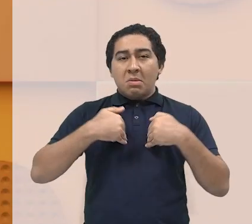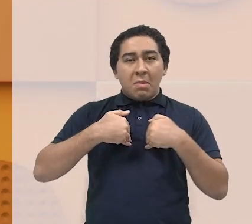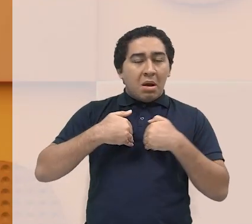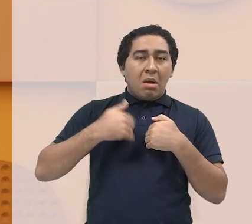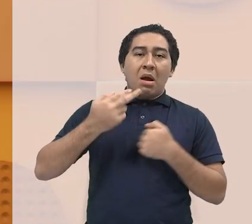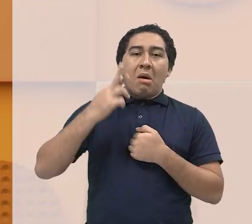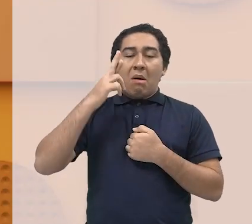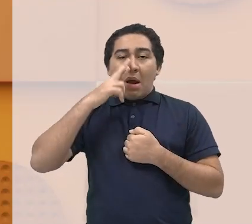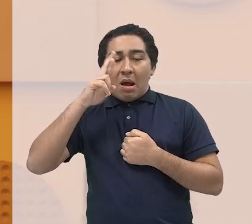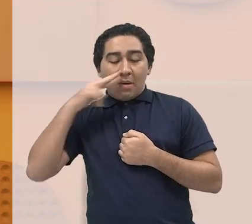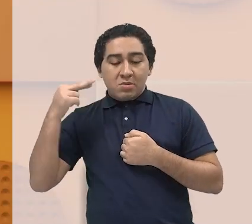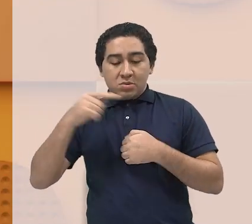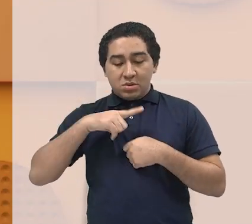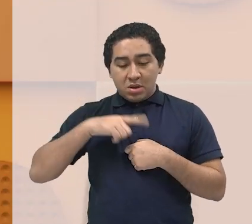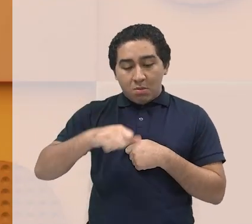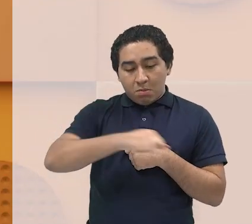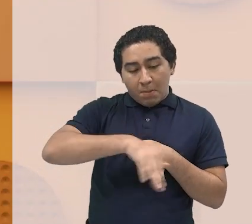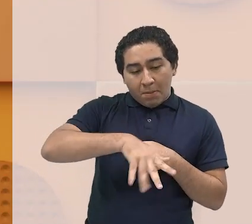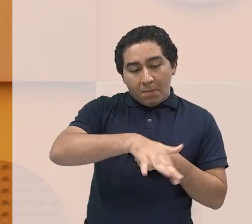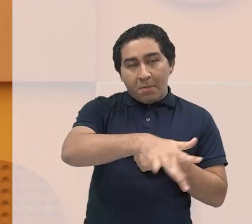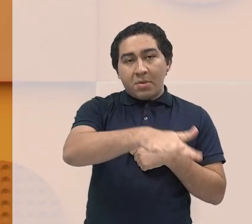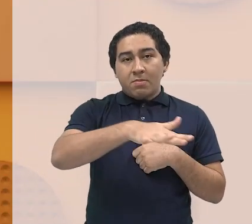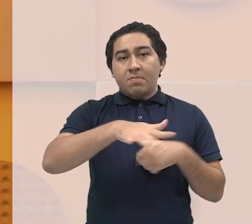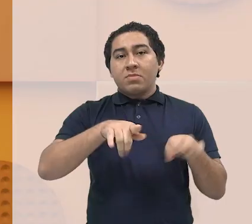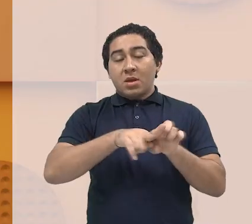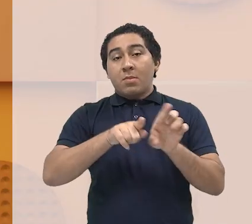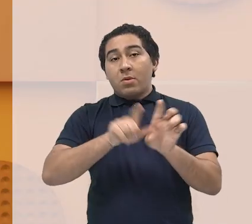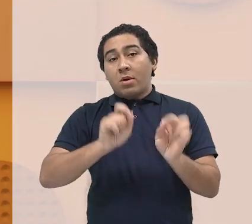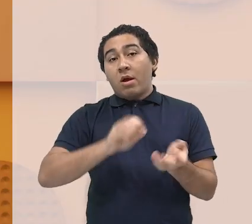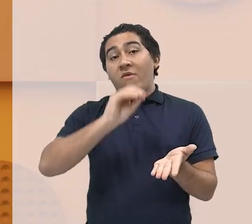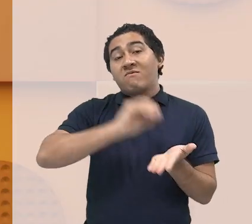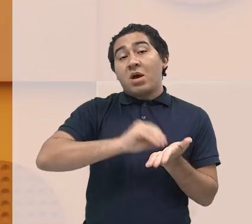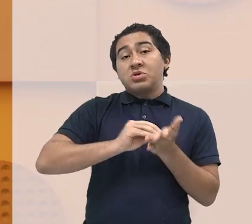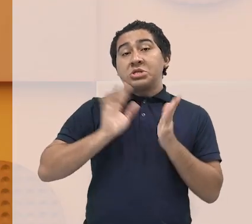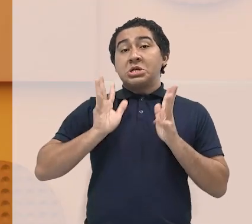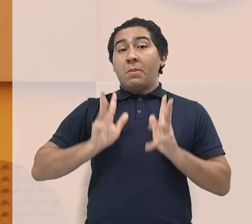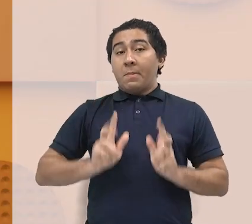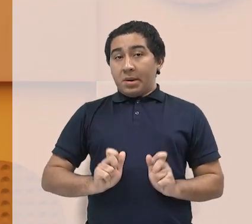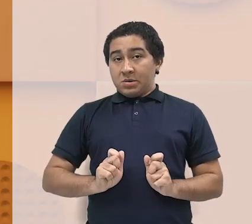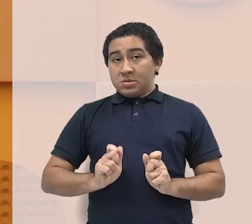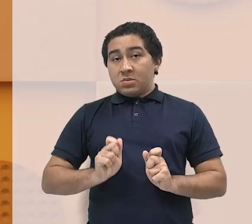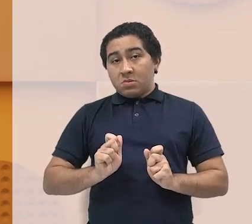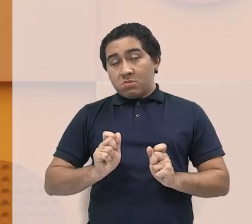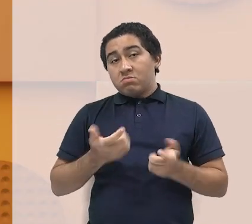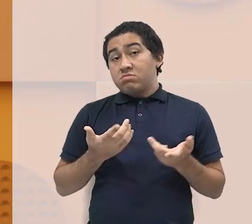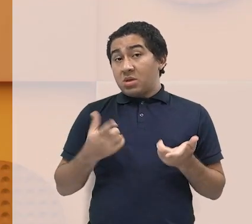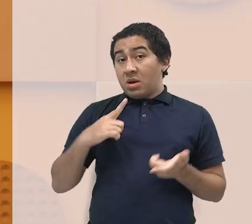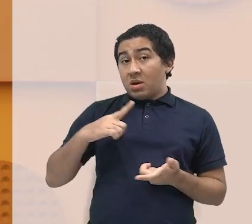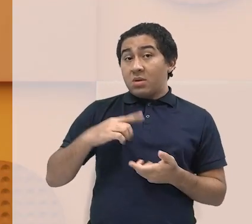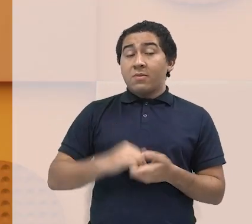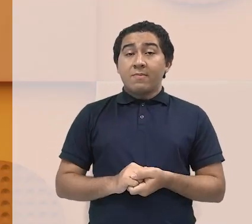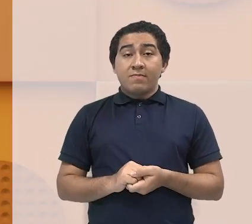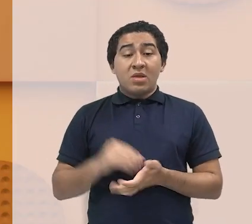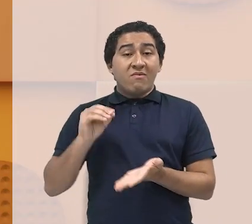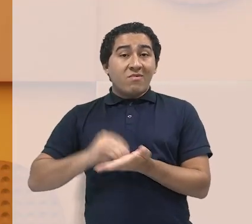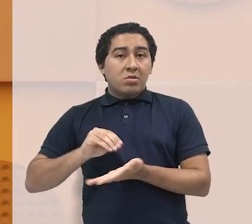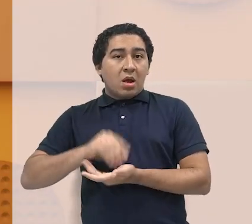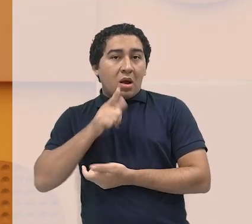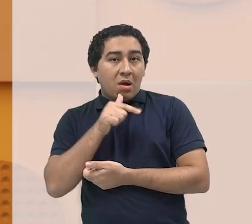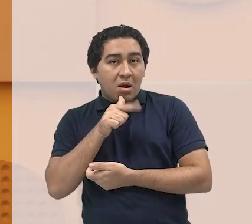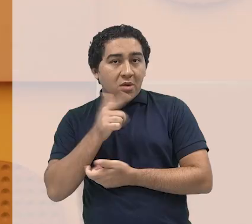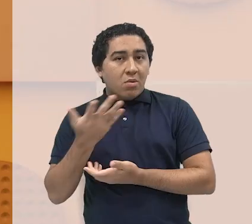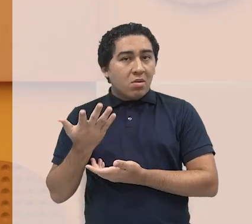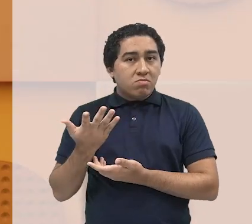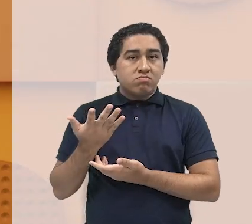ou você vê a falta do saneamento básico, né? Você vê falta de água encanada, você